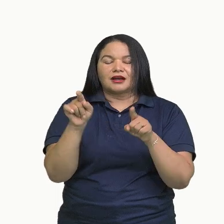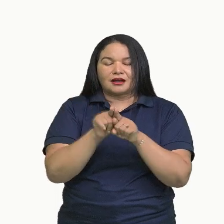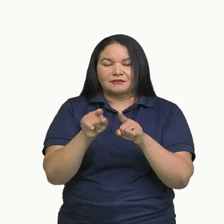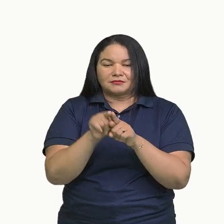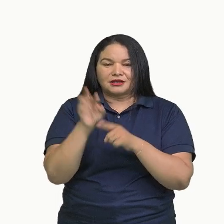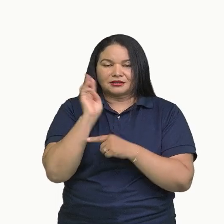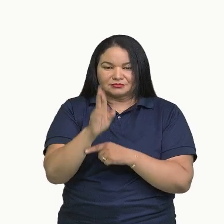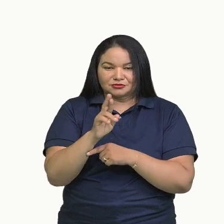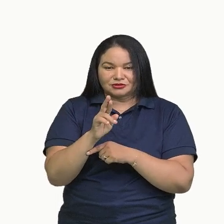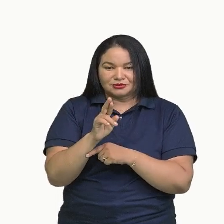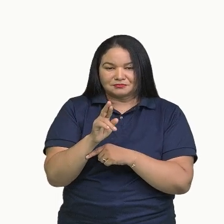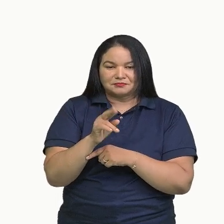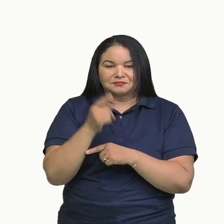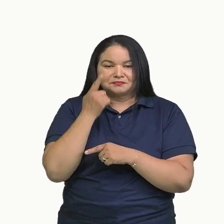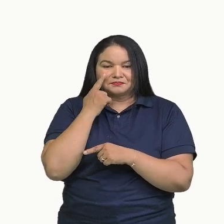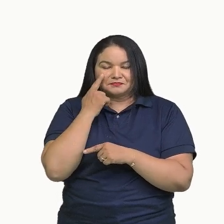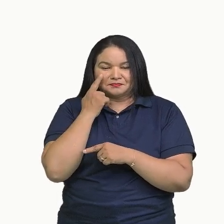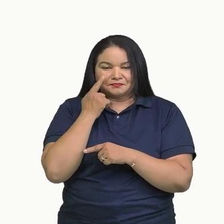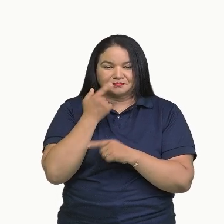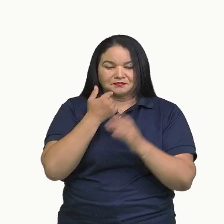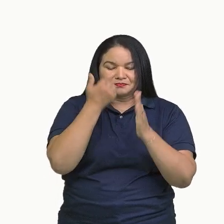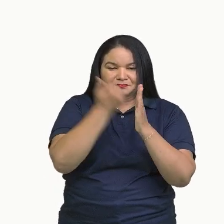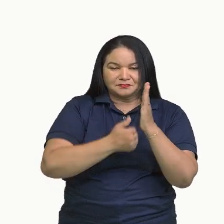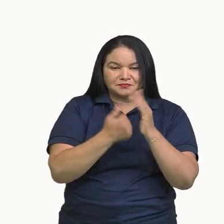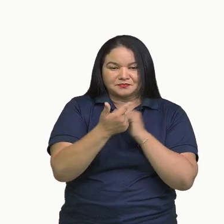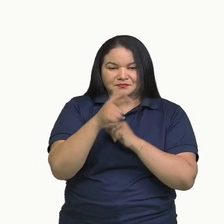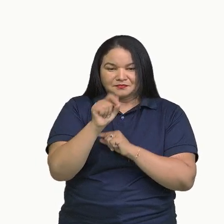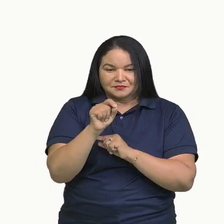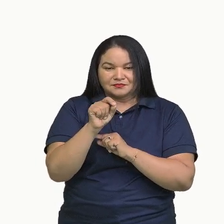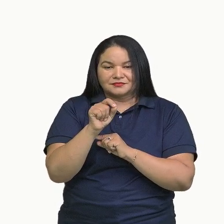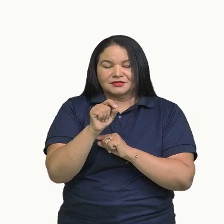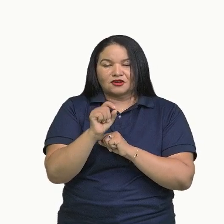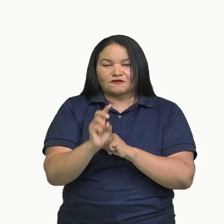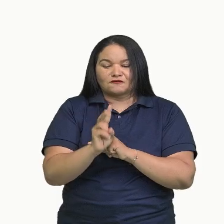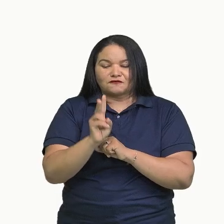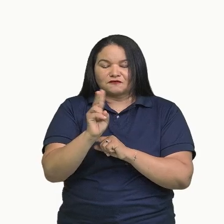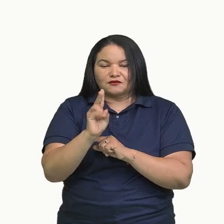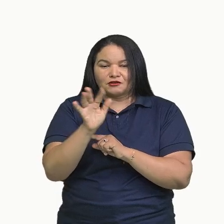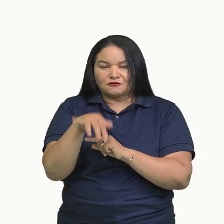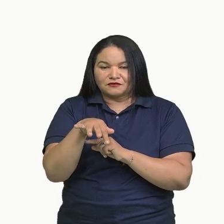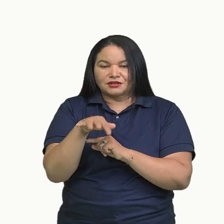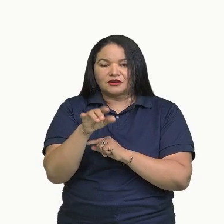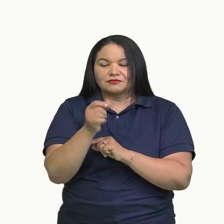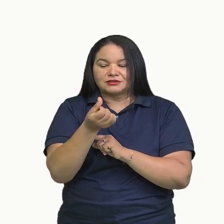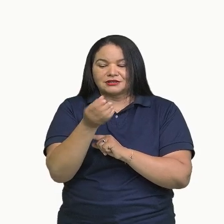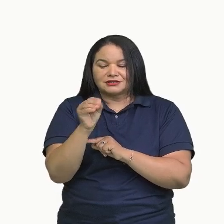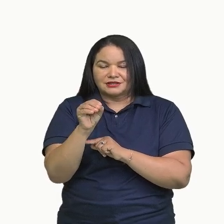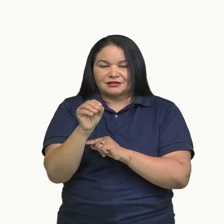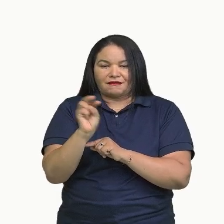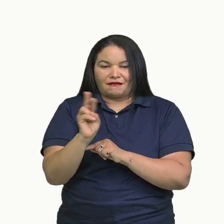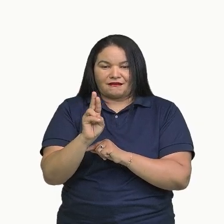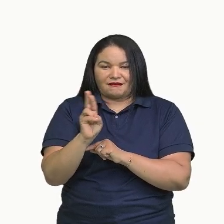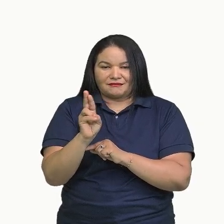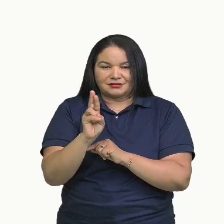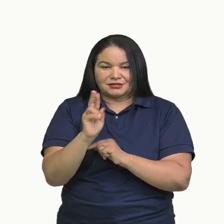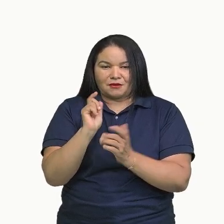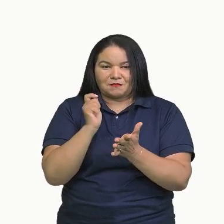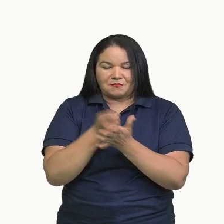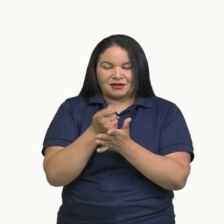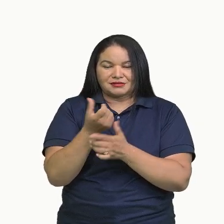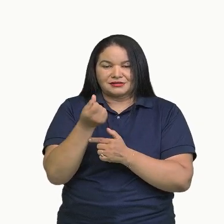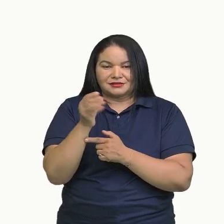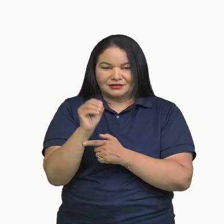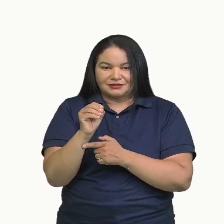tudo bem? Onde o desconto é R$ 20 e o valor final aí de R$ 60. Agora